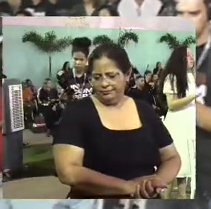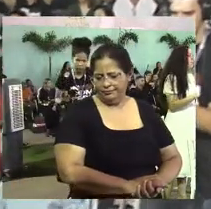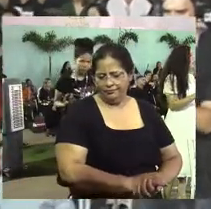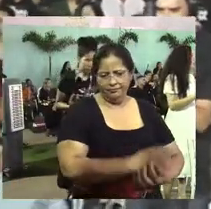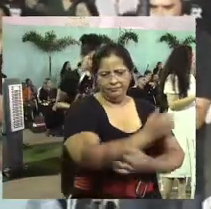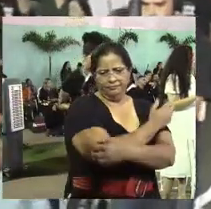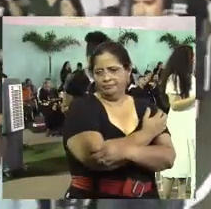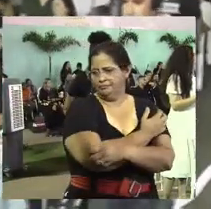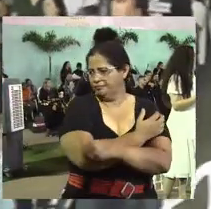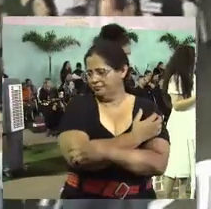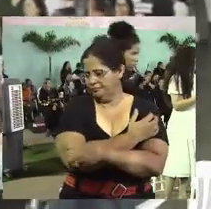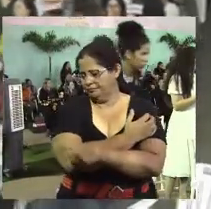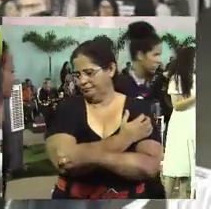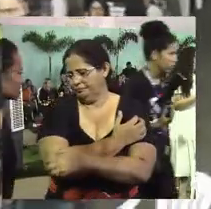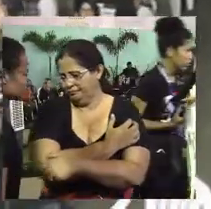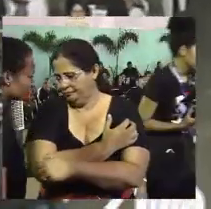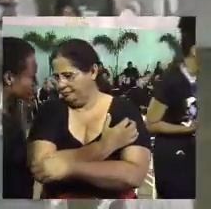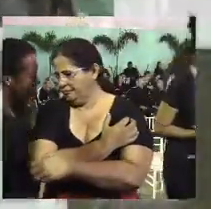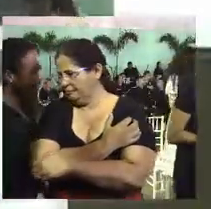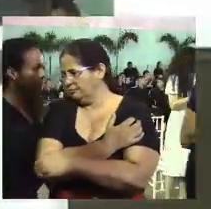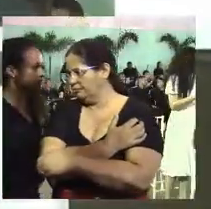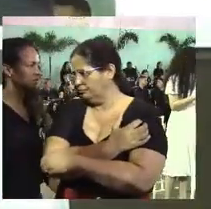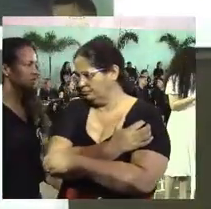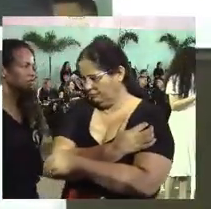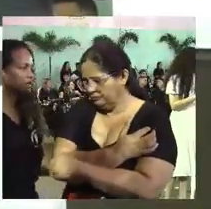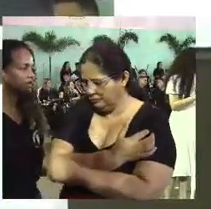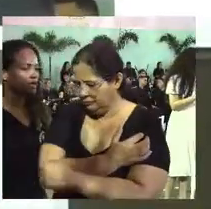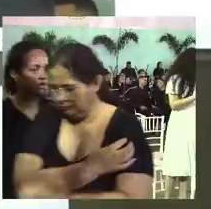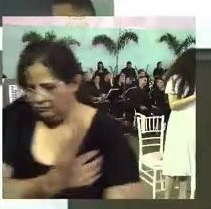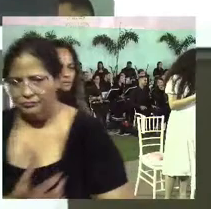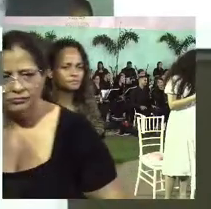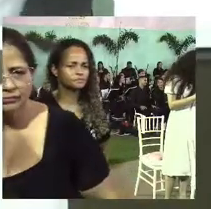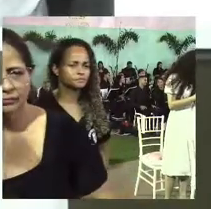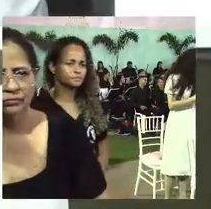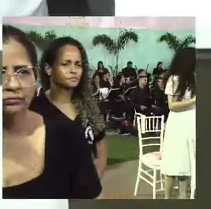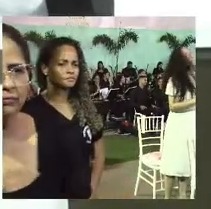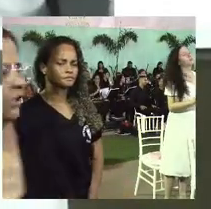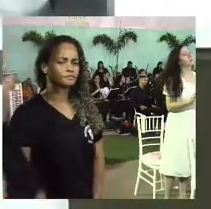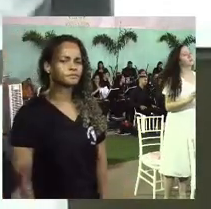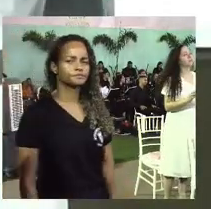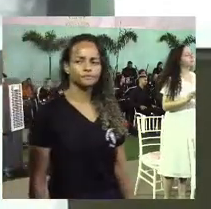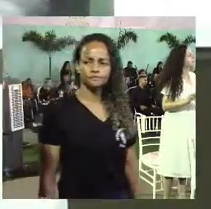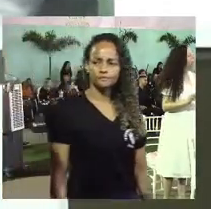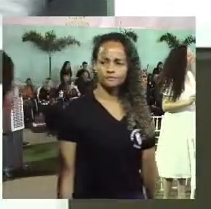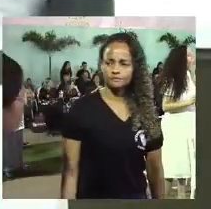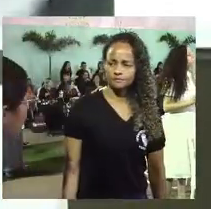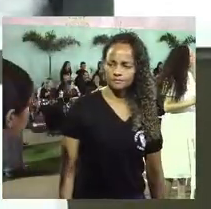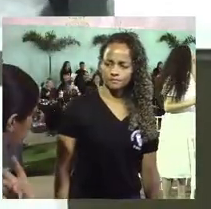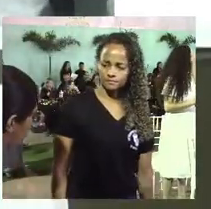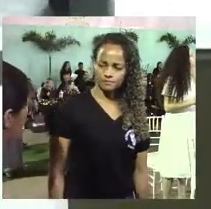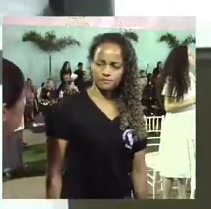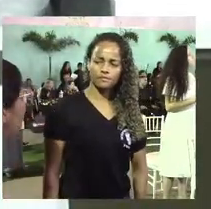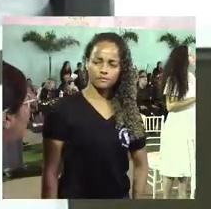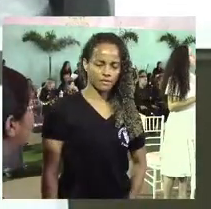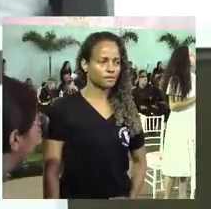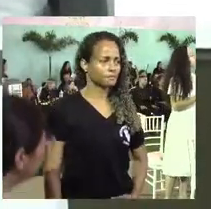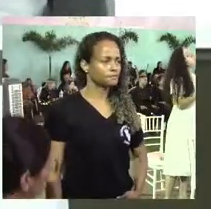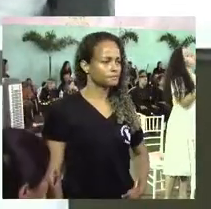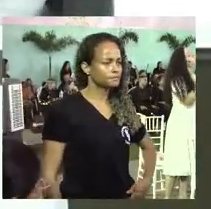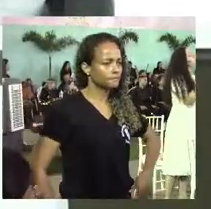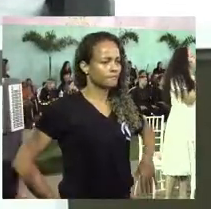do Espírito mas essa música foi composta em 1989 registrada